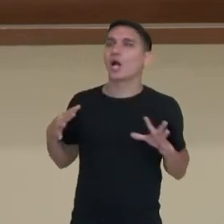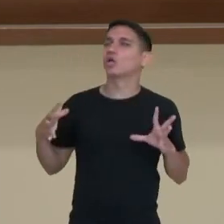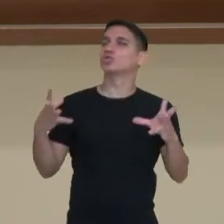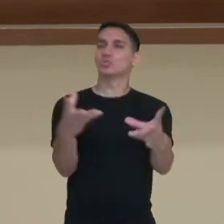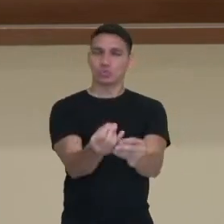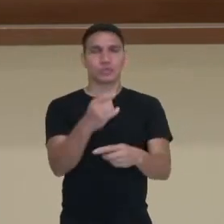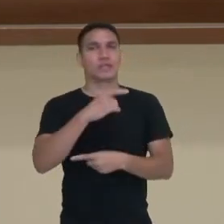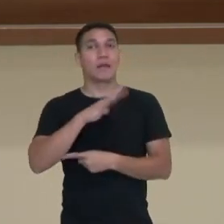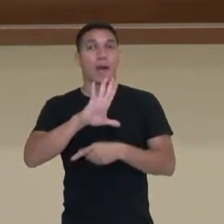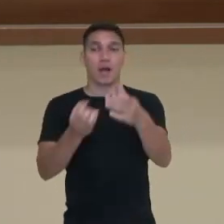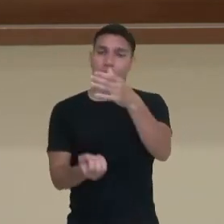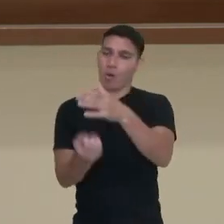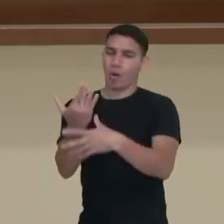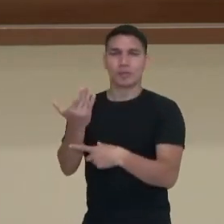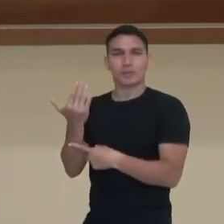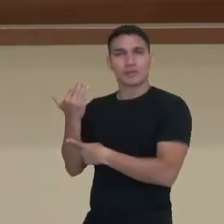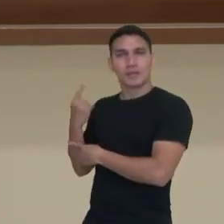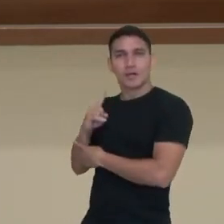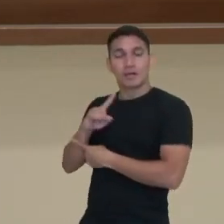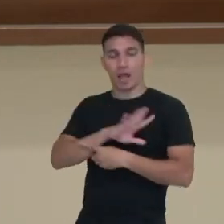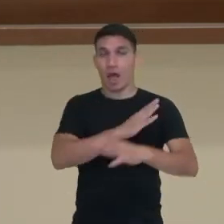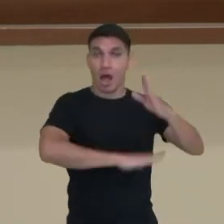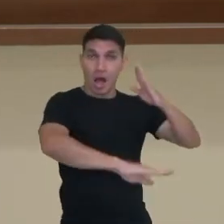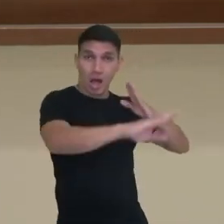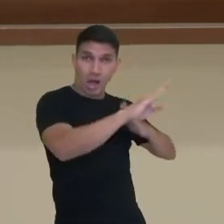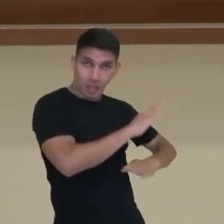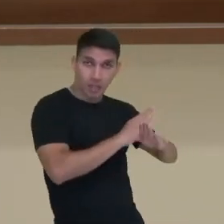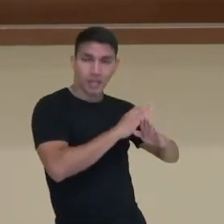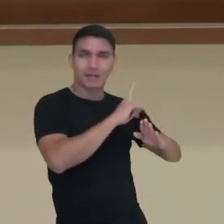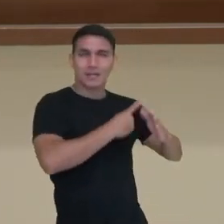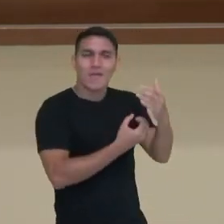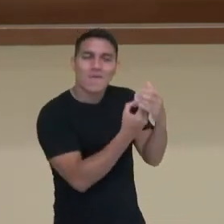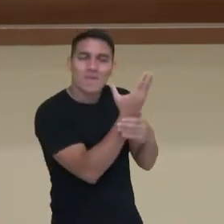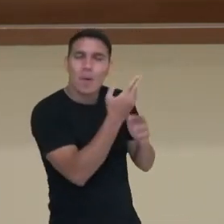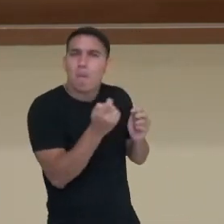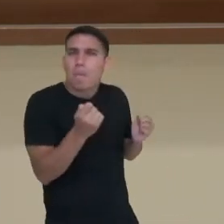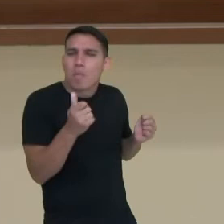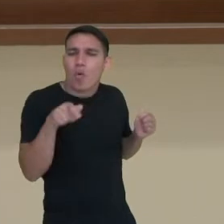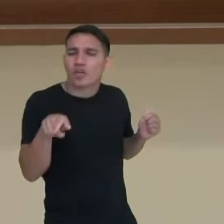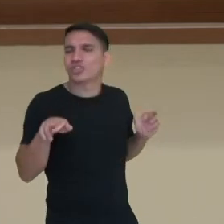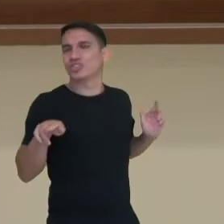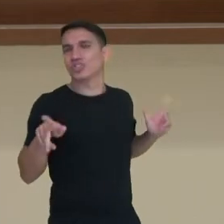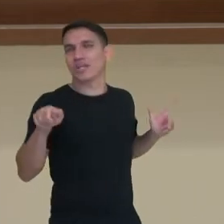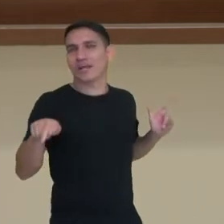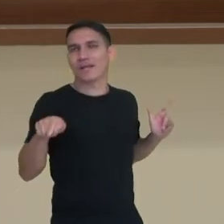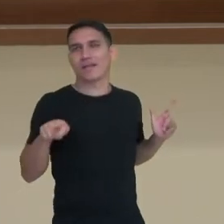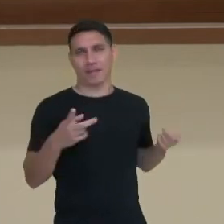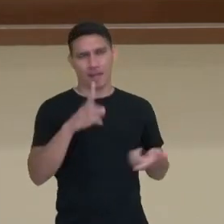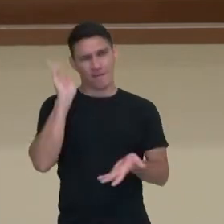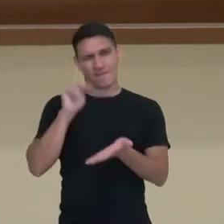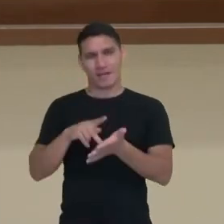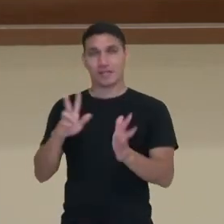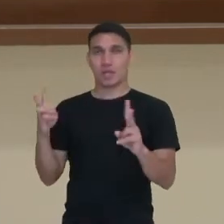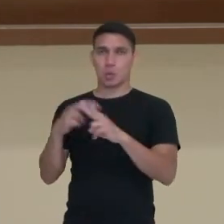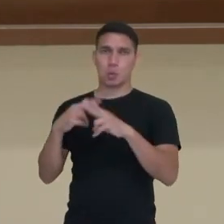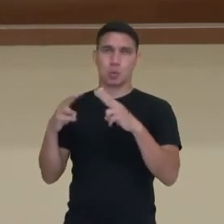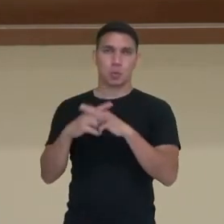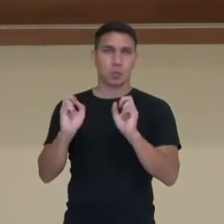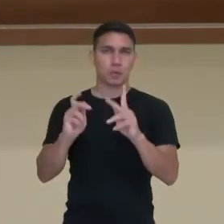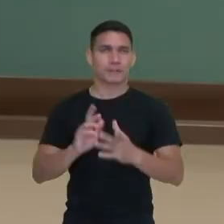mas na sua origem, as artes marciais, elas têm uma origem um pouquinho diferente do que realmente é a luta, tá